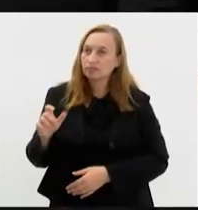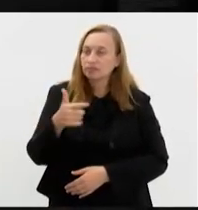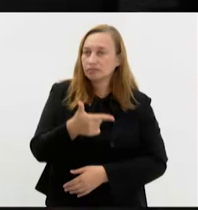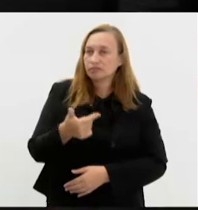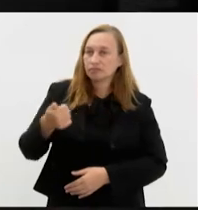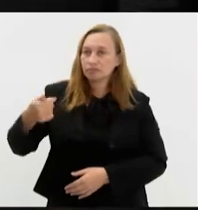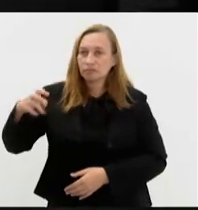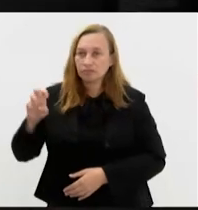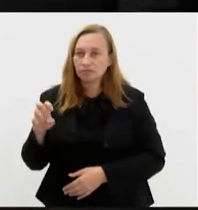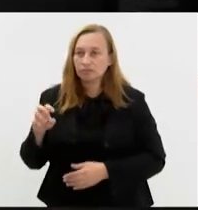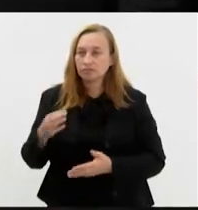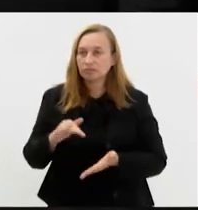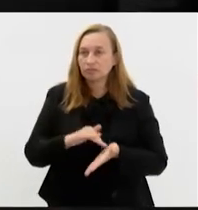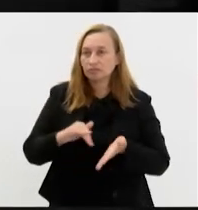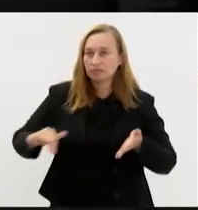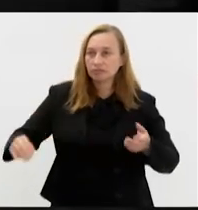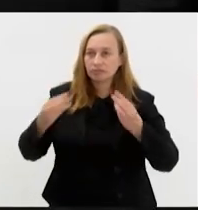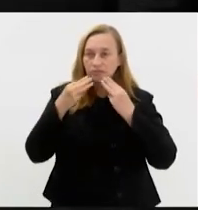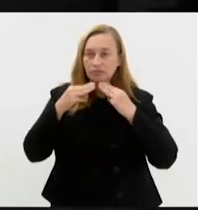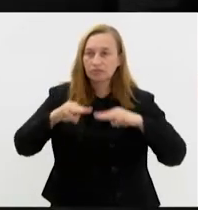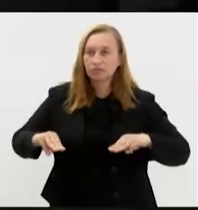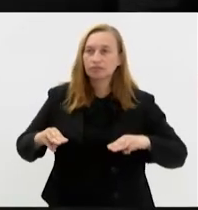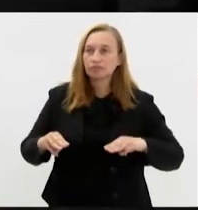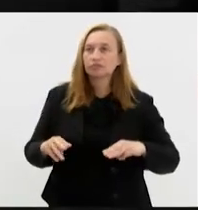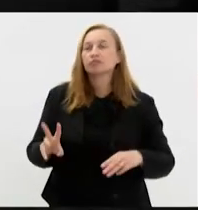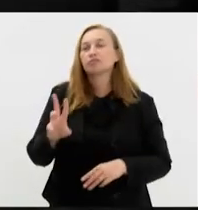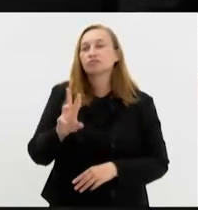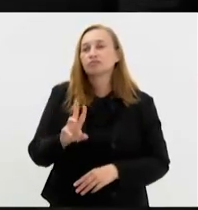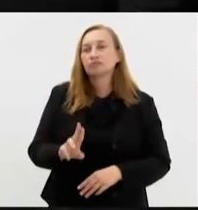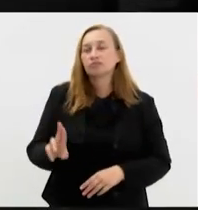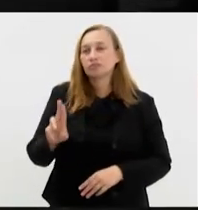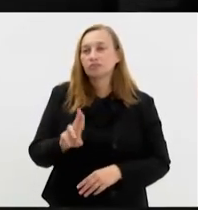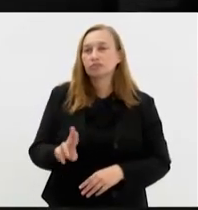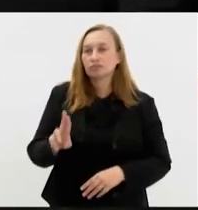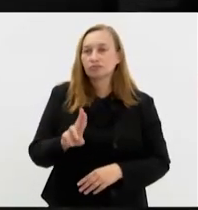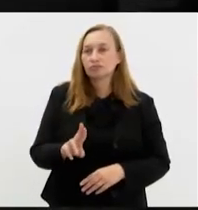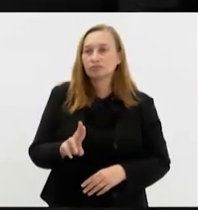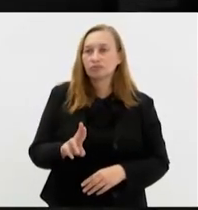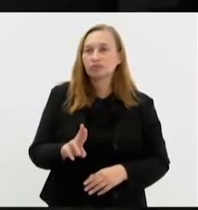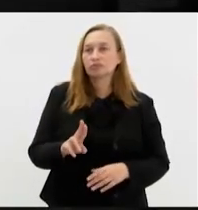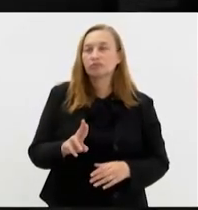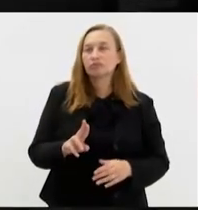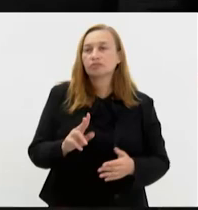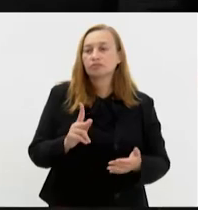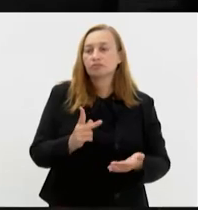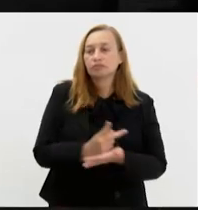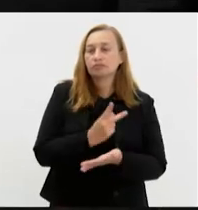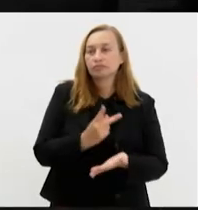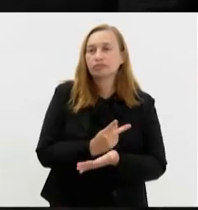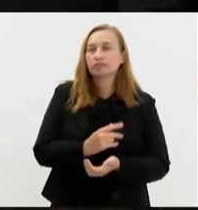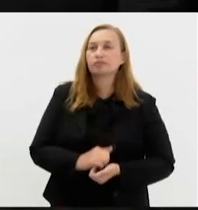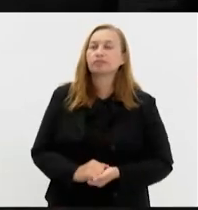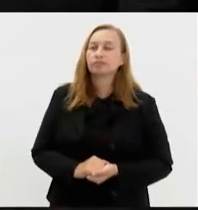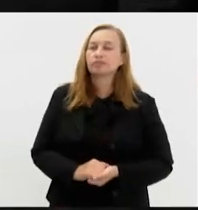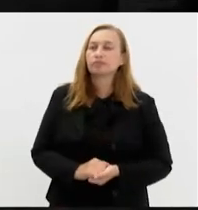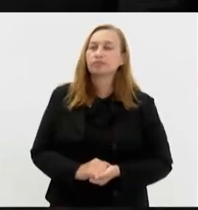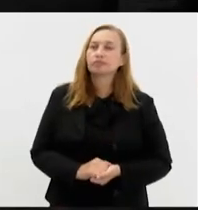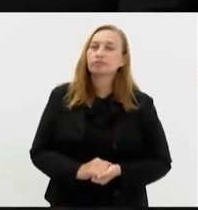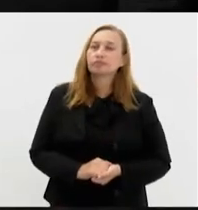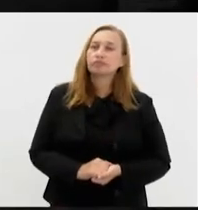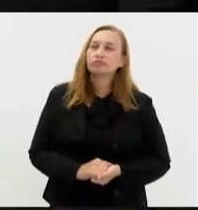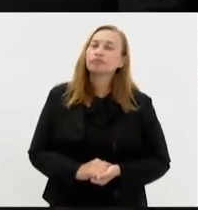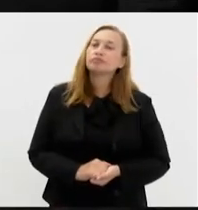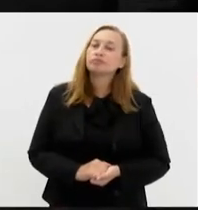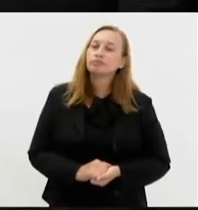telemarketing como instrumento de frae hoje a inteligência artificial é um instrumento de exercício